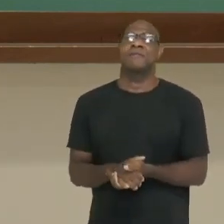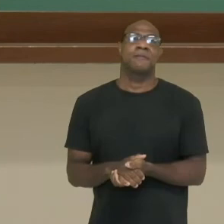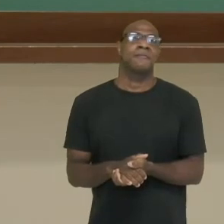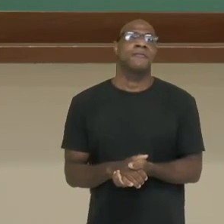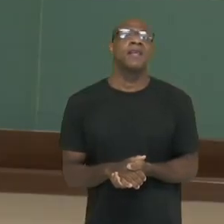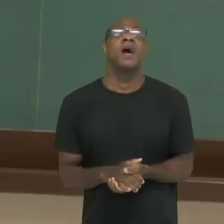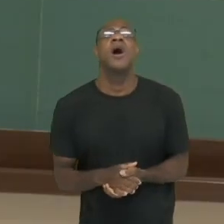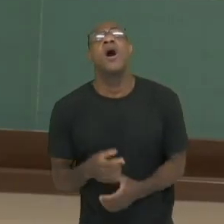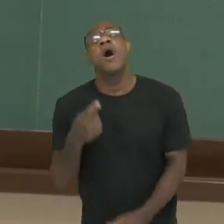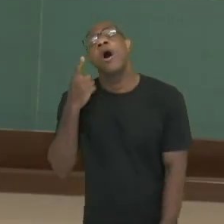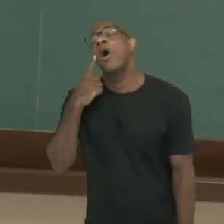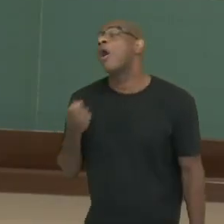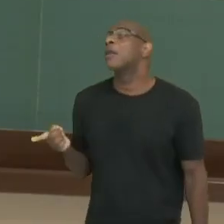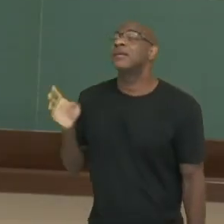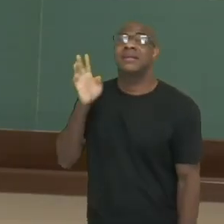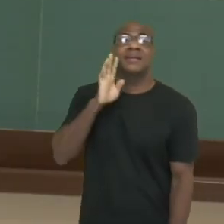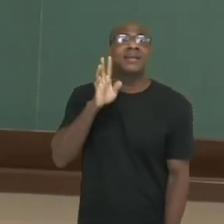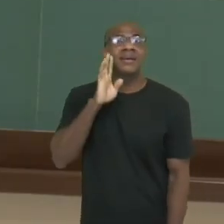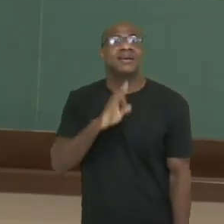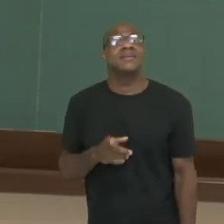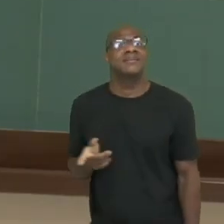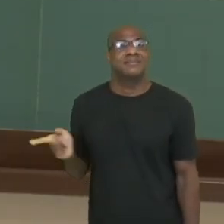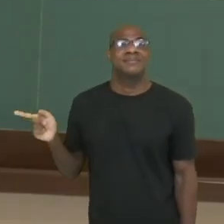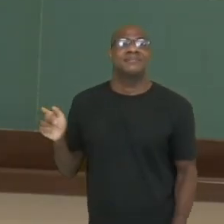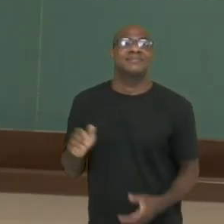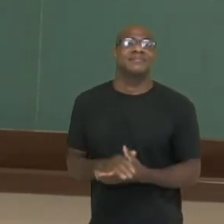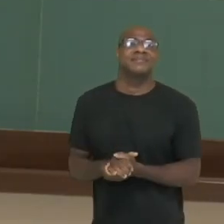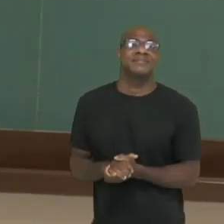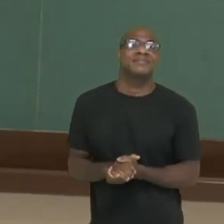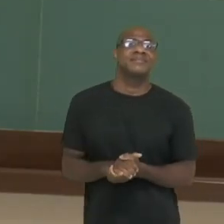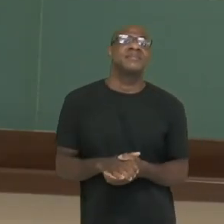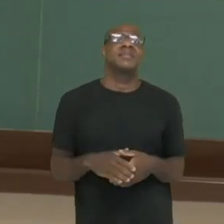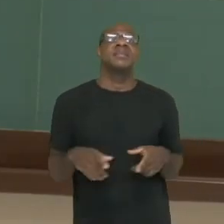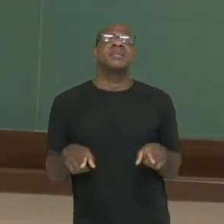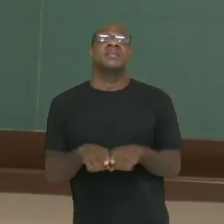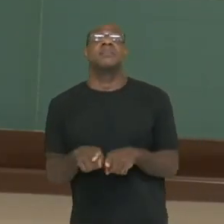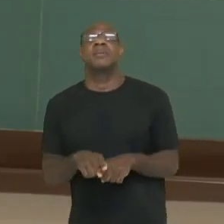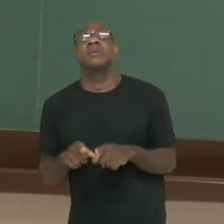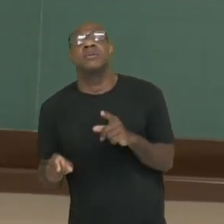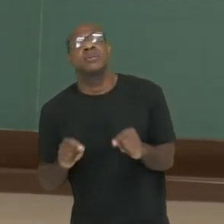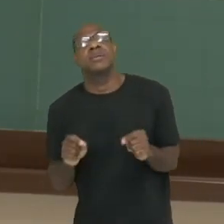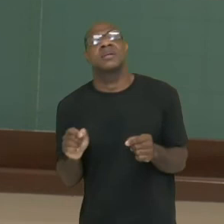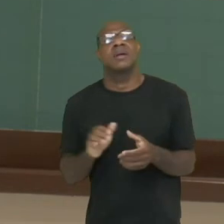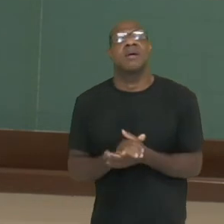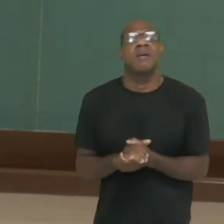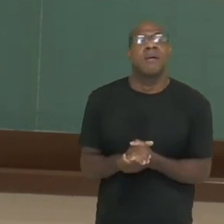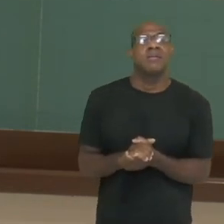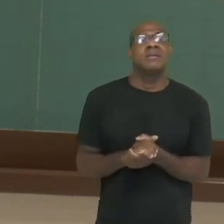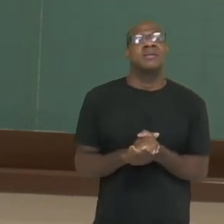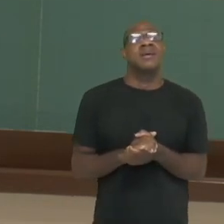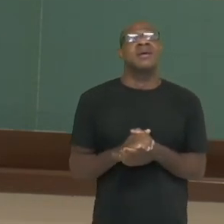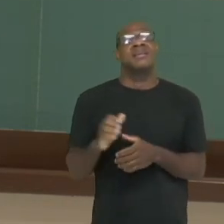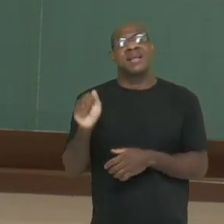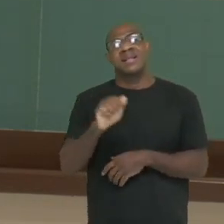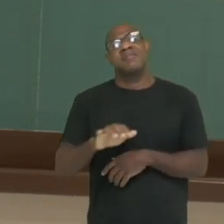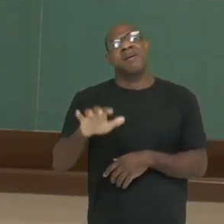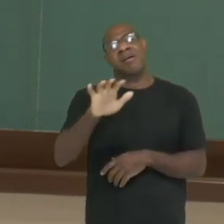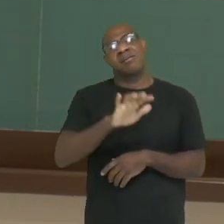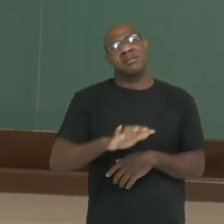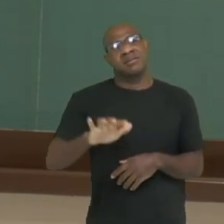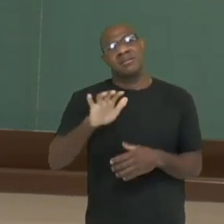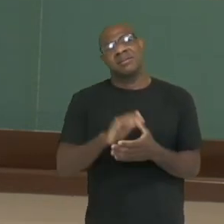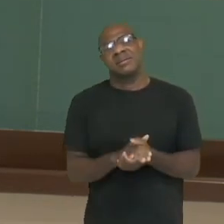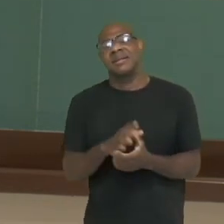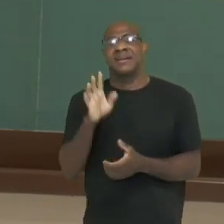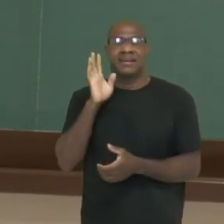E olha que legal, né, o recurso que a artista usa. Então, além, né, da questão das imagens, tem essa máquina aqui, que